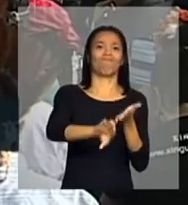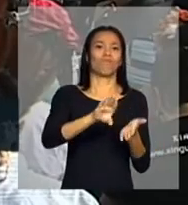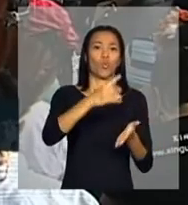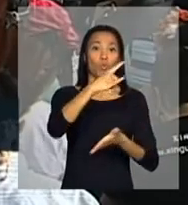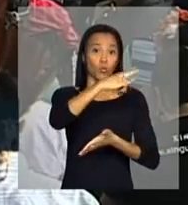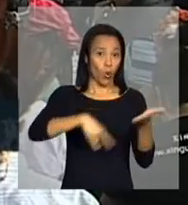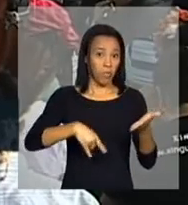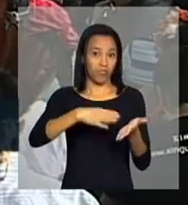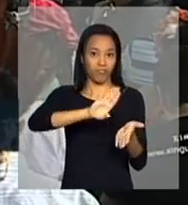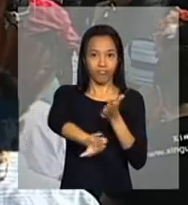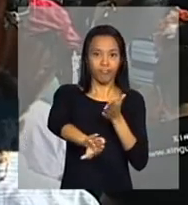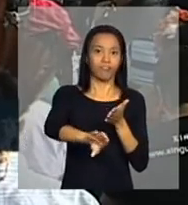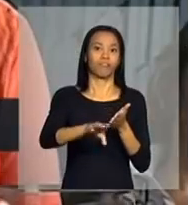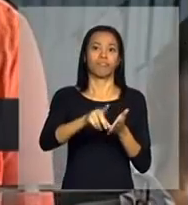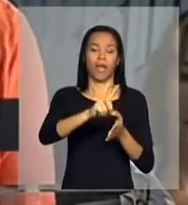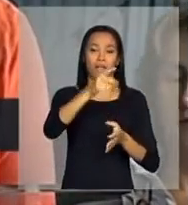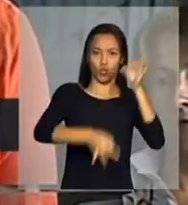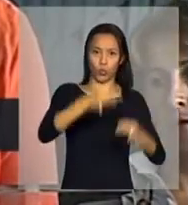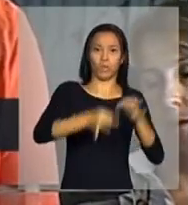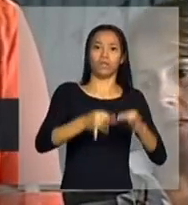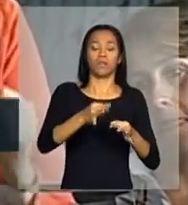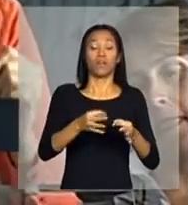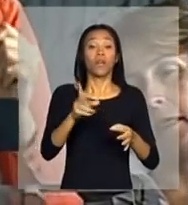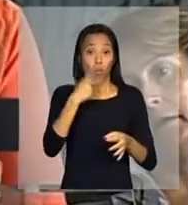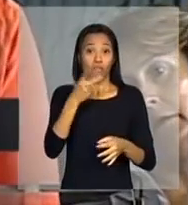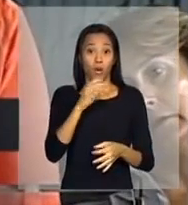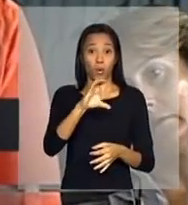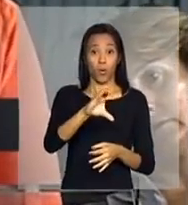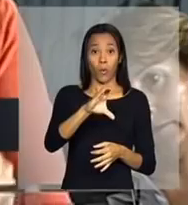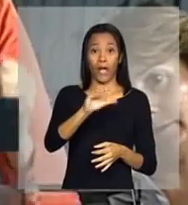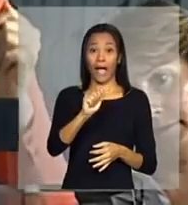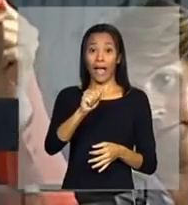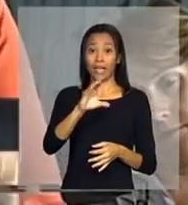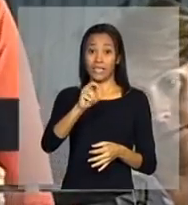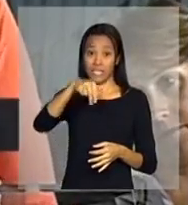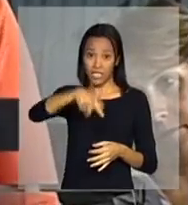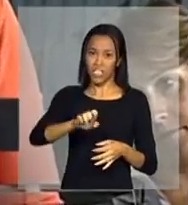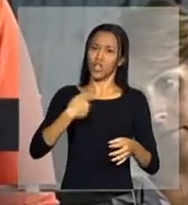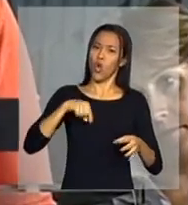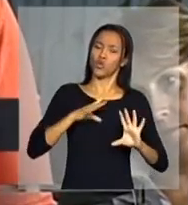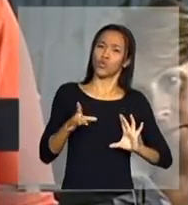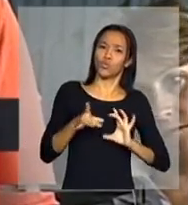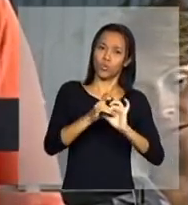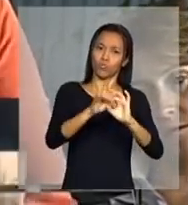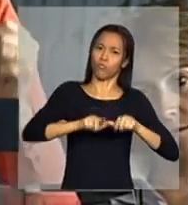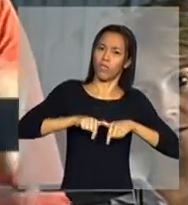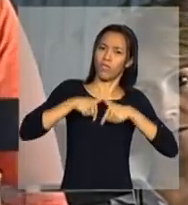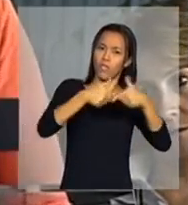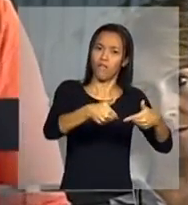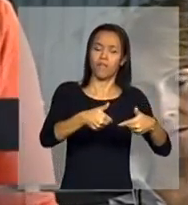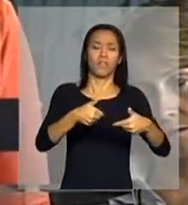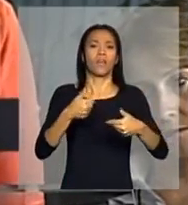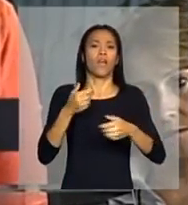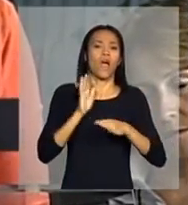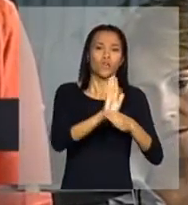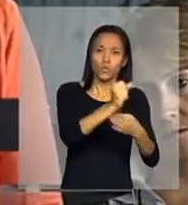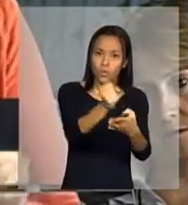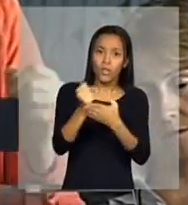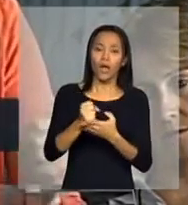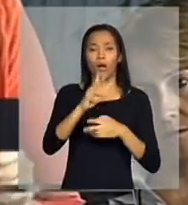nós estamos juntos, como disse o cacique Damião, nós estamos juntos para defender os povos indígenas, para defender a dignidade